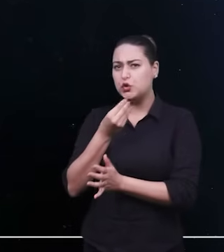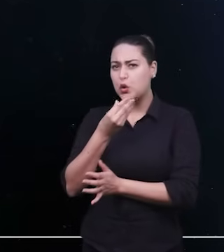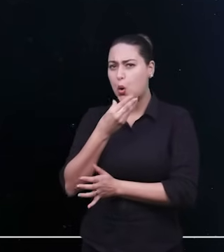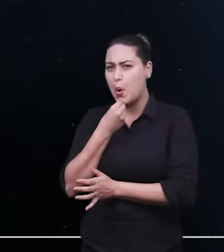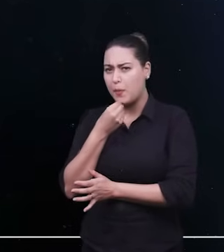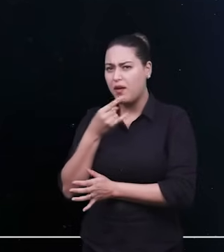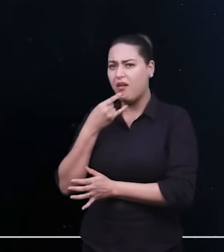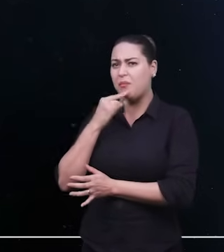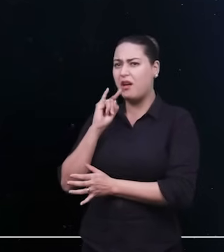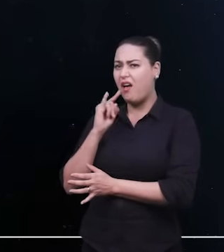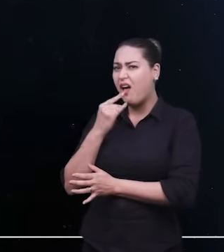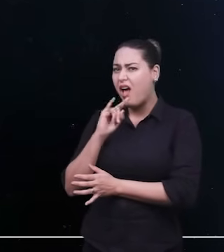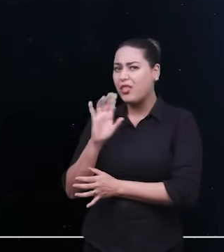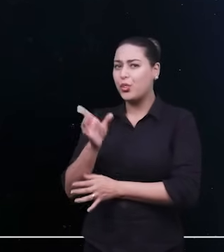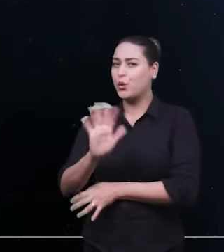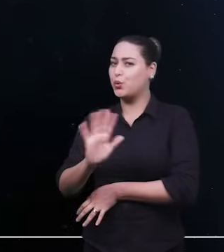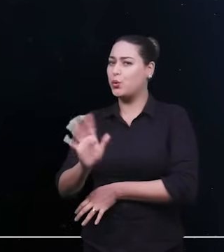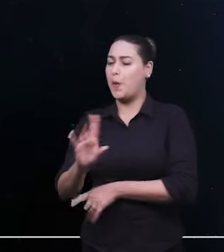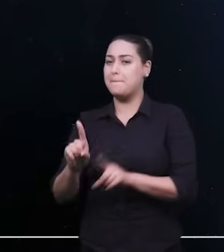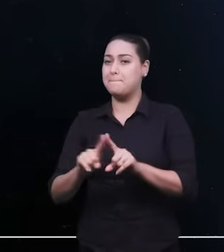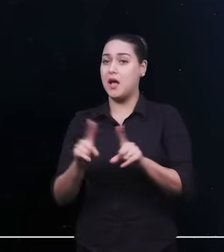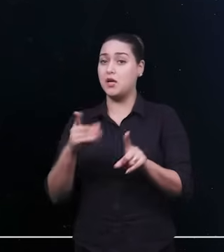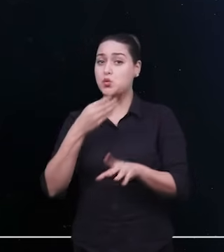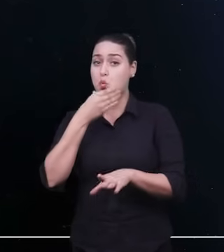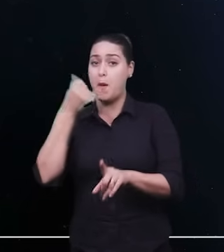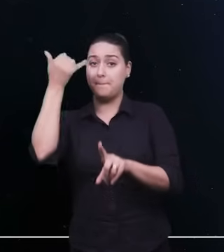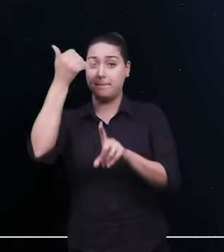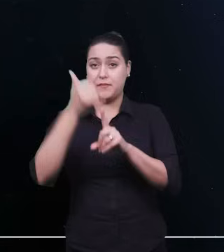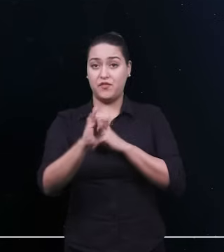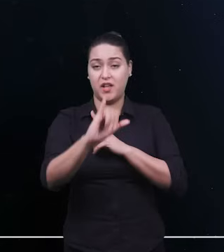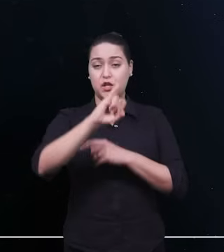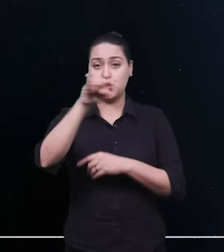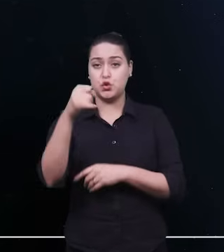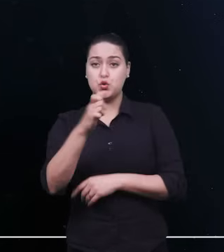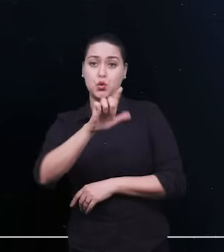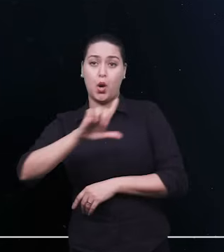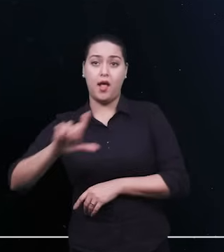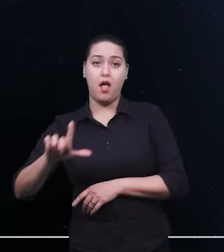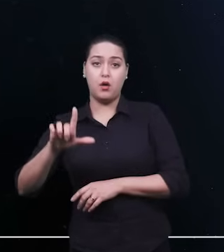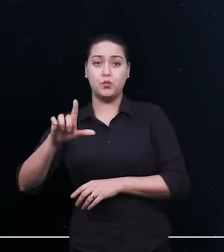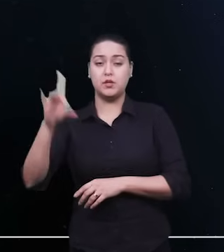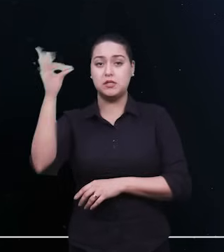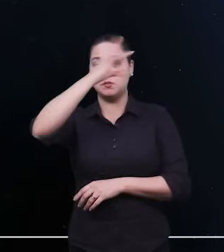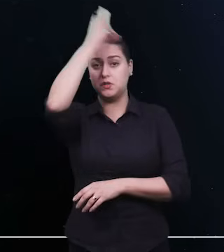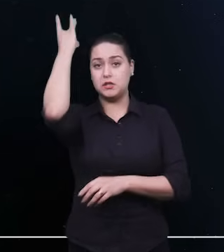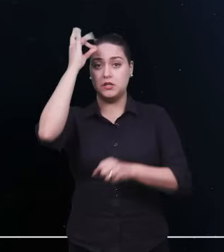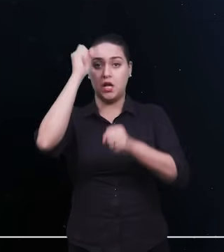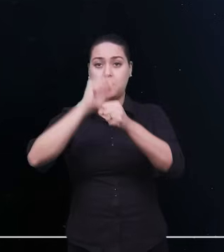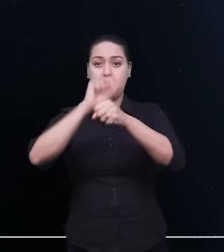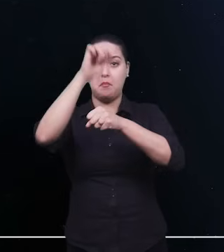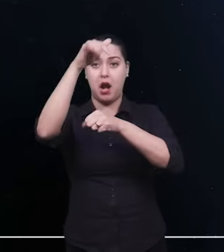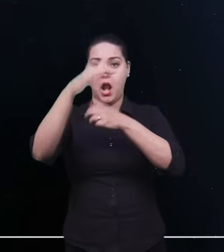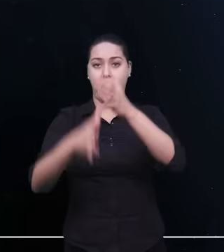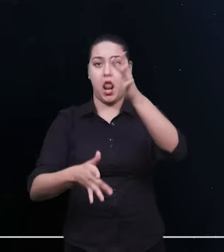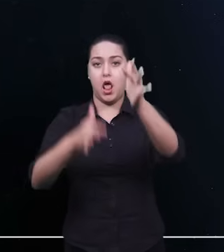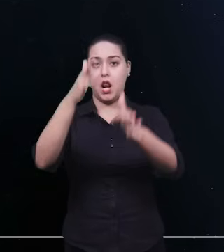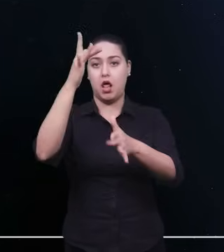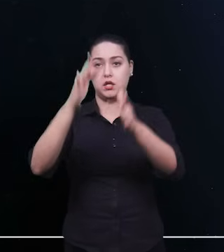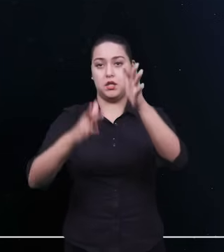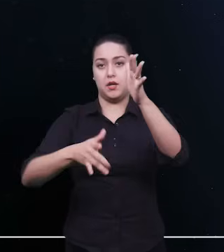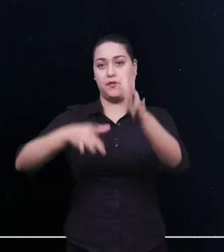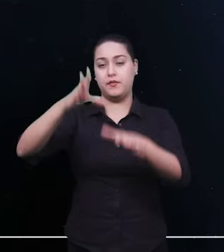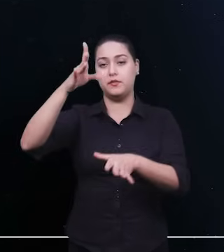embriagados, mas isso é o que foi dito pelo profeta Joel. Do meu espírito derramarei sobre toda a carne. Profetizarão,